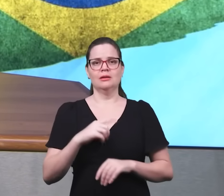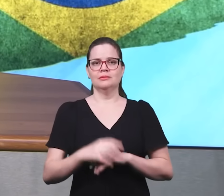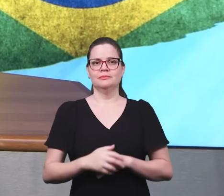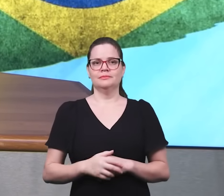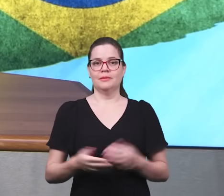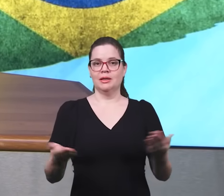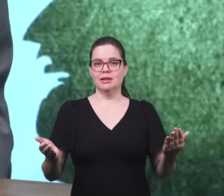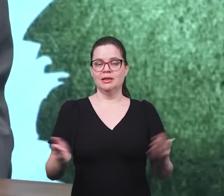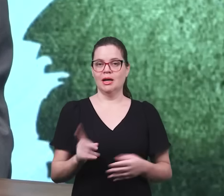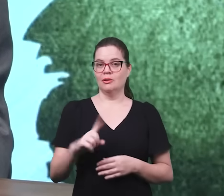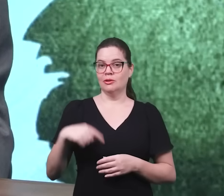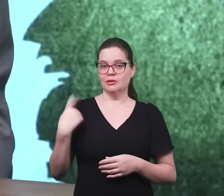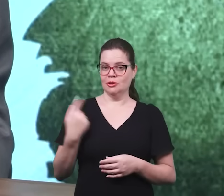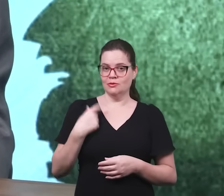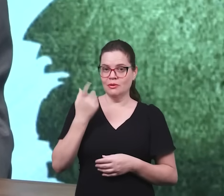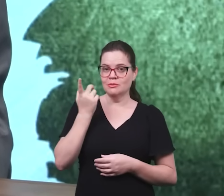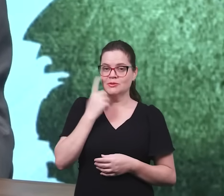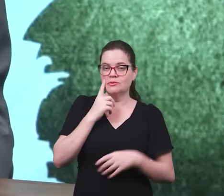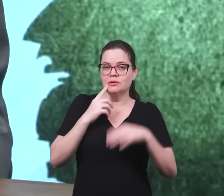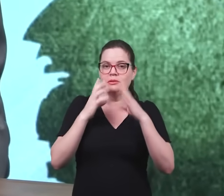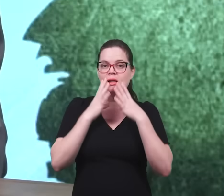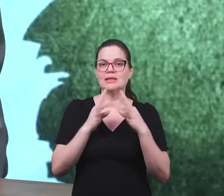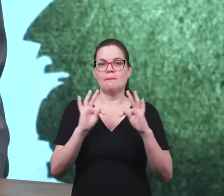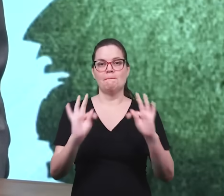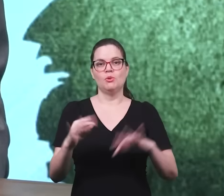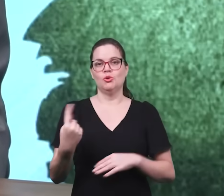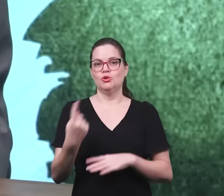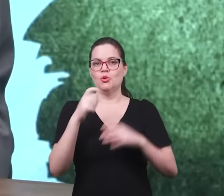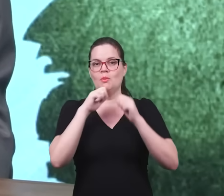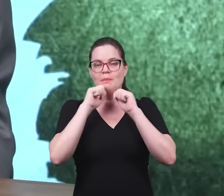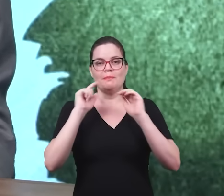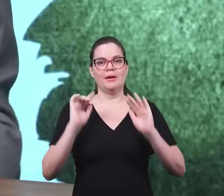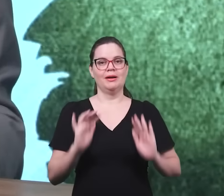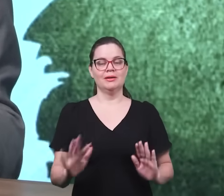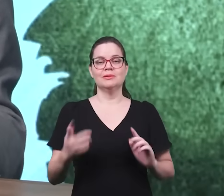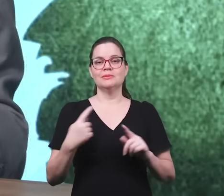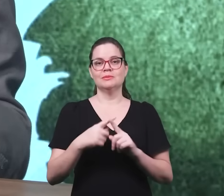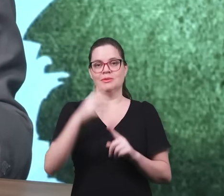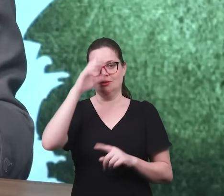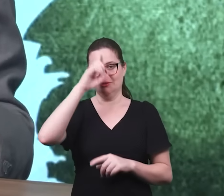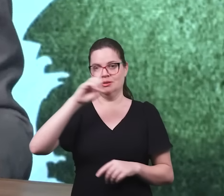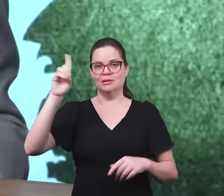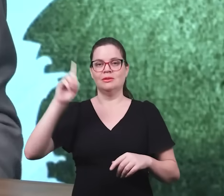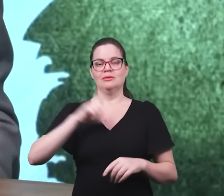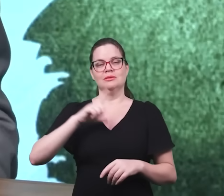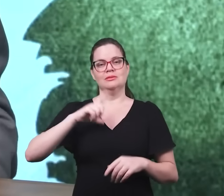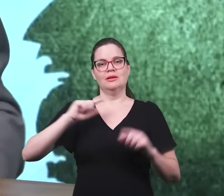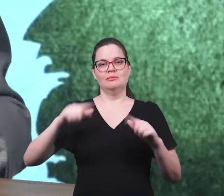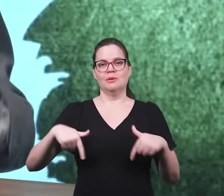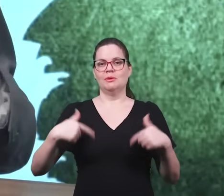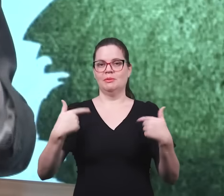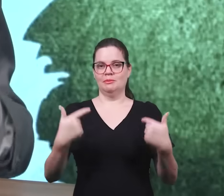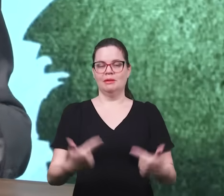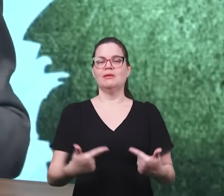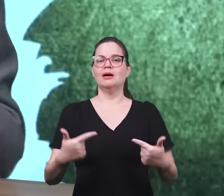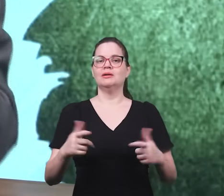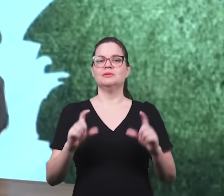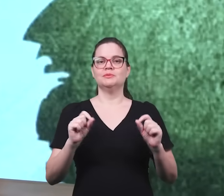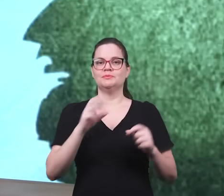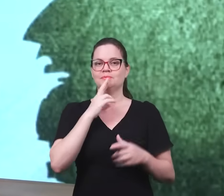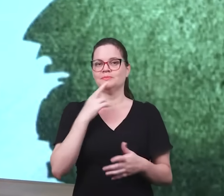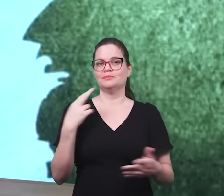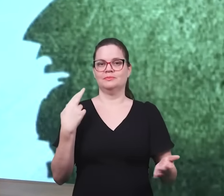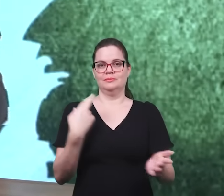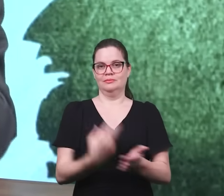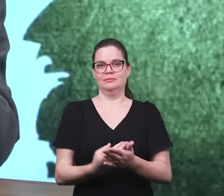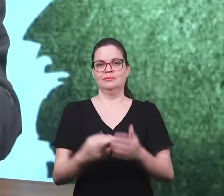bênçãos, nós vamos ver agora o resultado de uma bênção, do testemunho daquilo que Deus tem operado, daquilo que Ele tem feito, que é